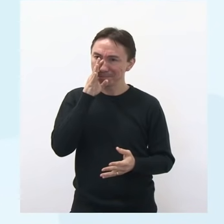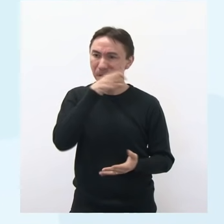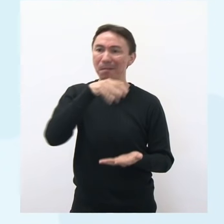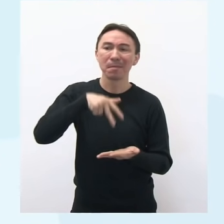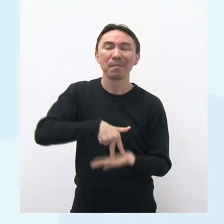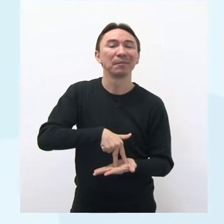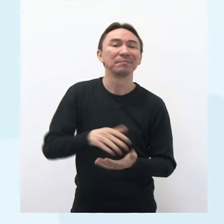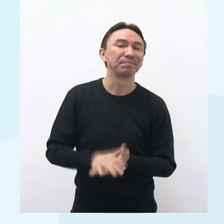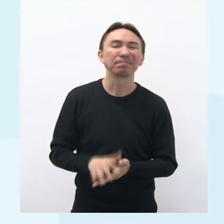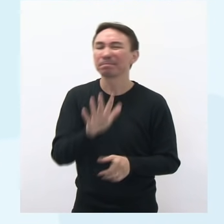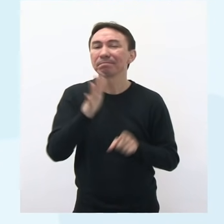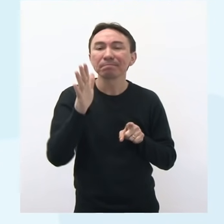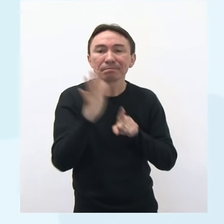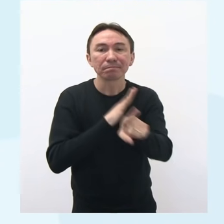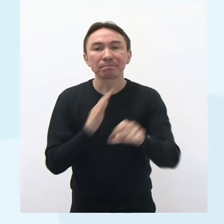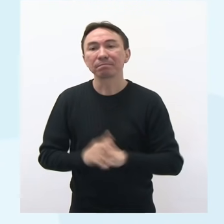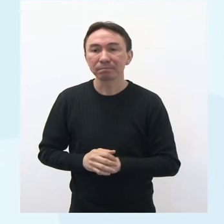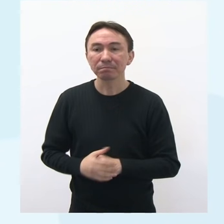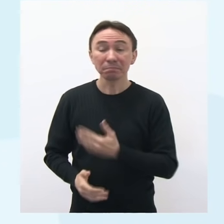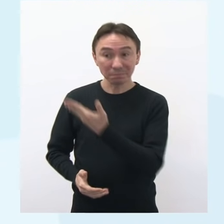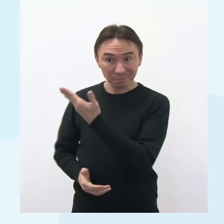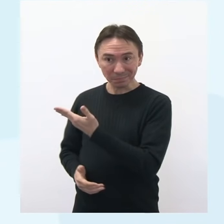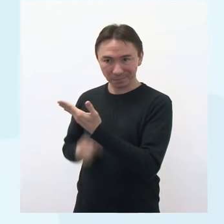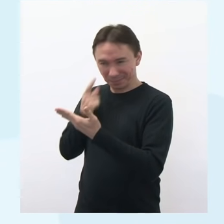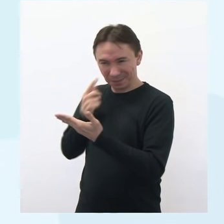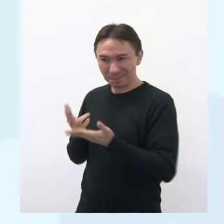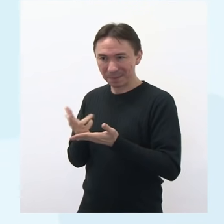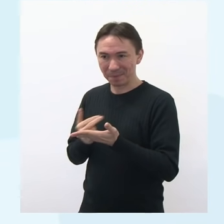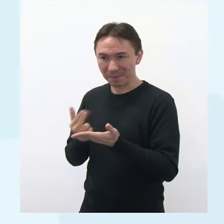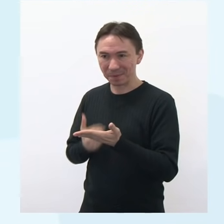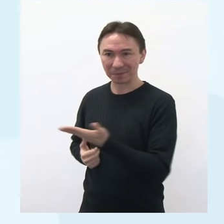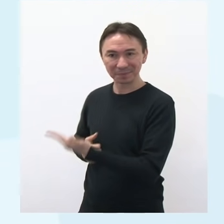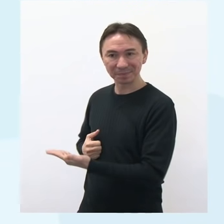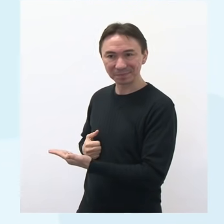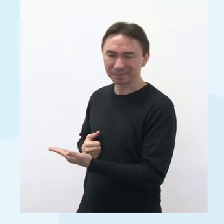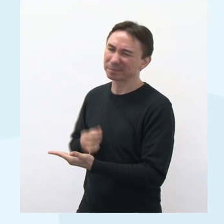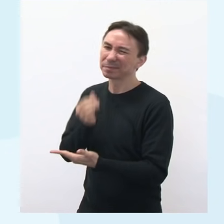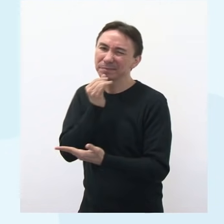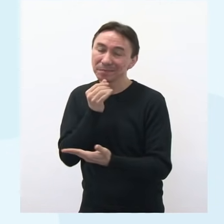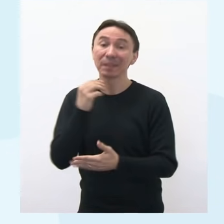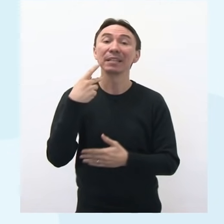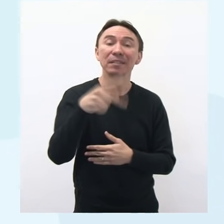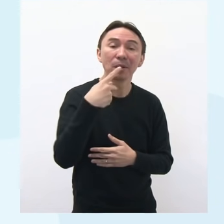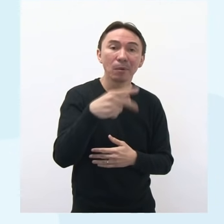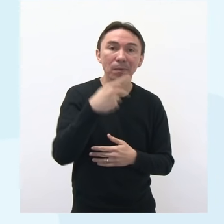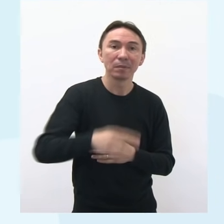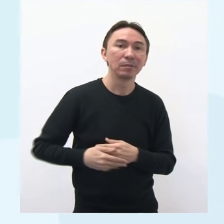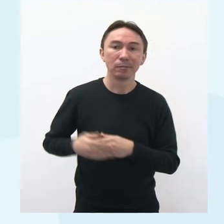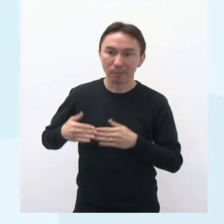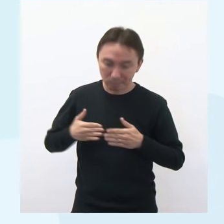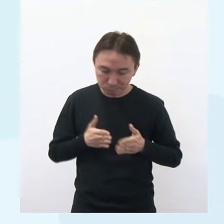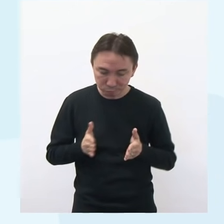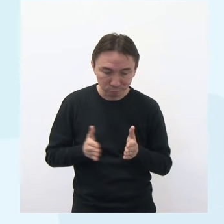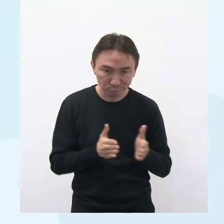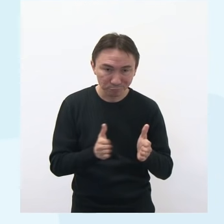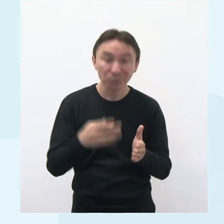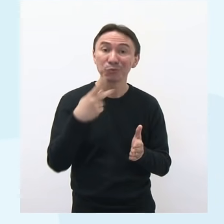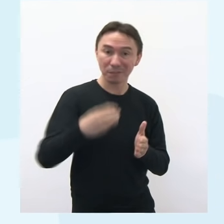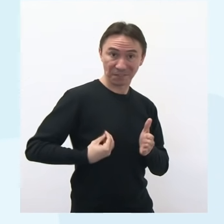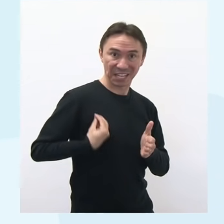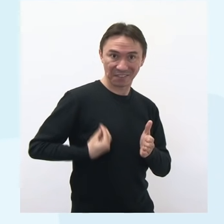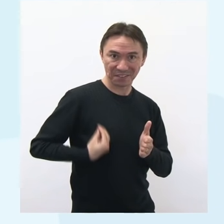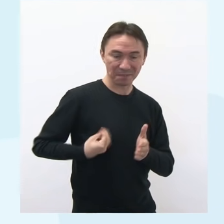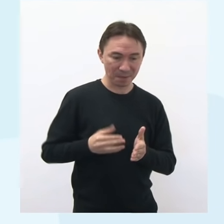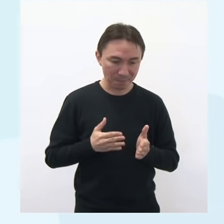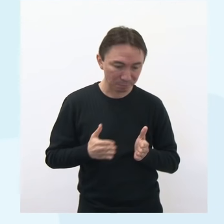conversando. Considere que a imagem abaixo representa o seu caminho percorrido ao longo da sua vida. E aí você